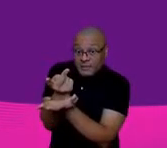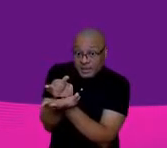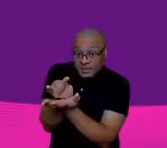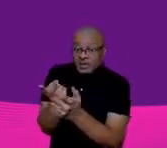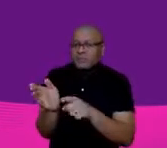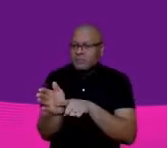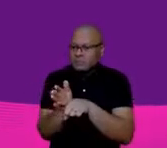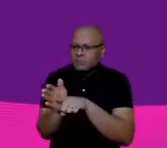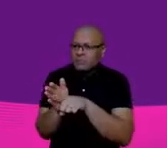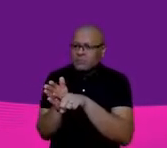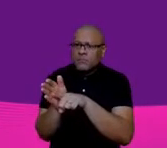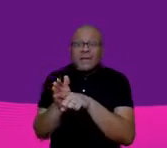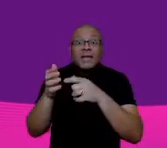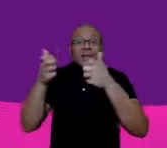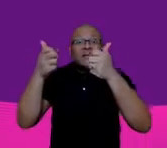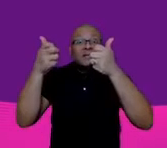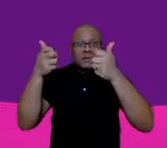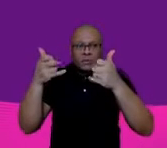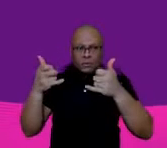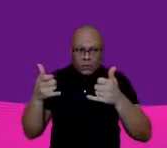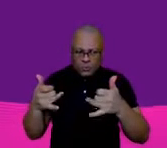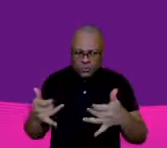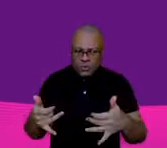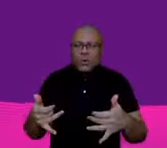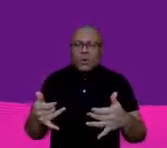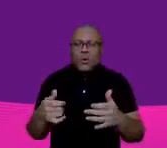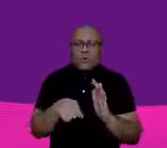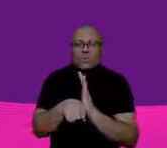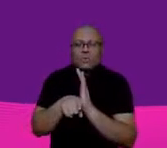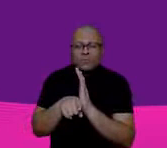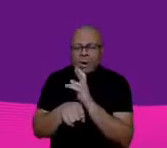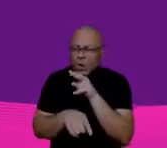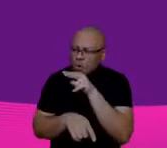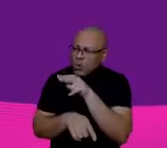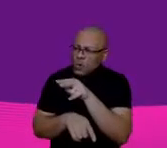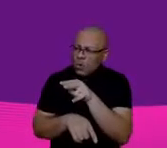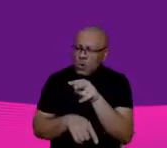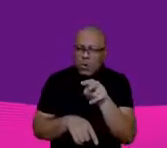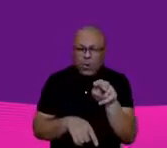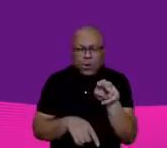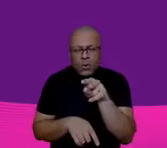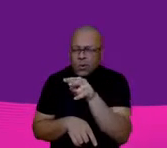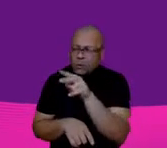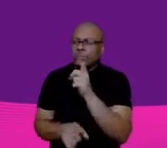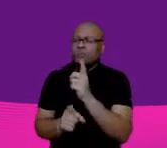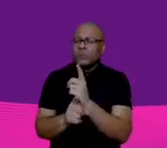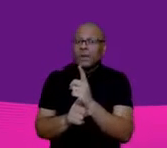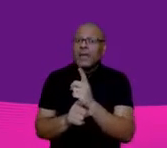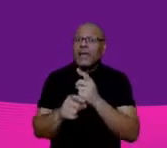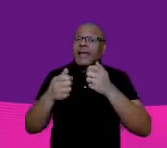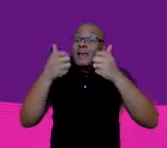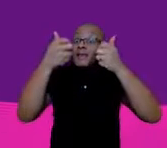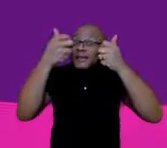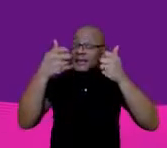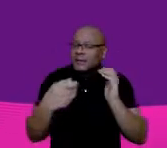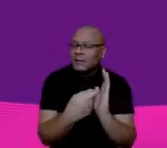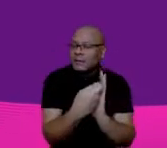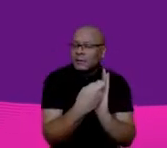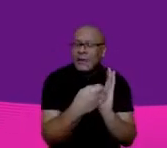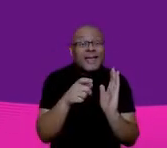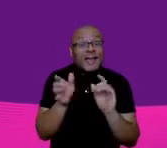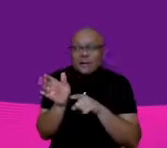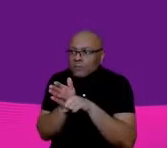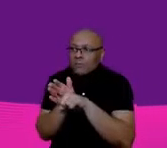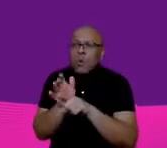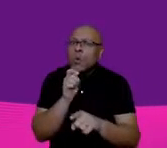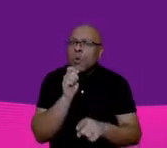falou, de fazer o diagnóstico olhando, ele descreveu 3 pacientes, ele nem examinou. E nessa